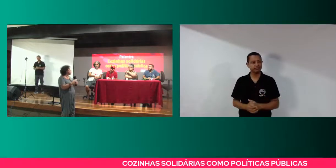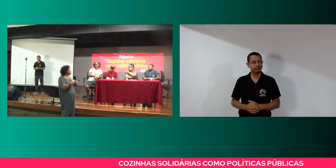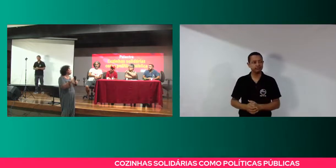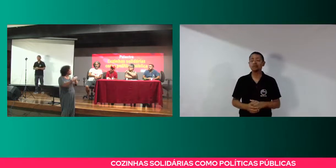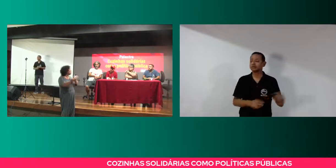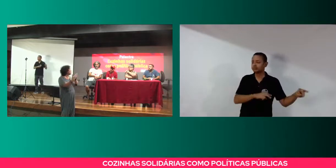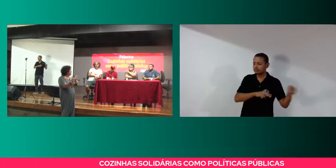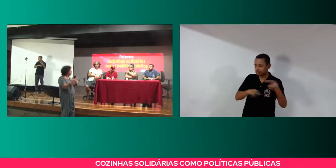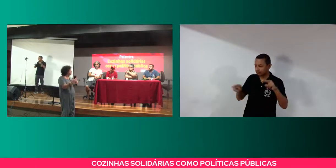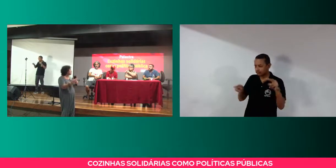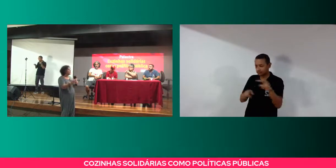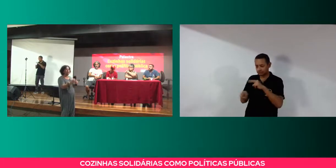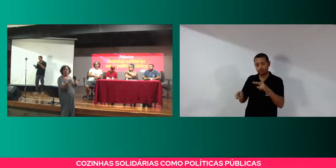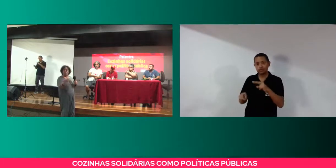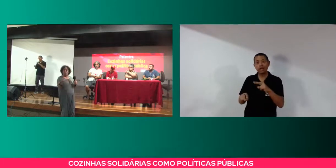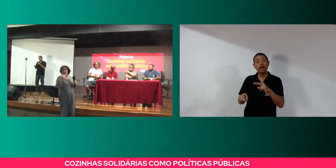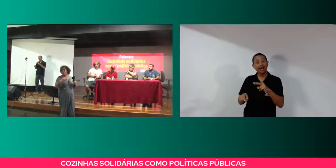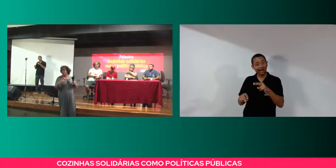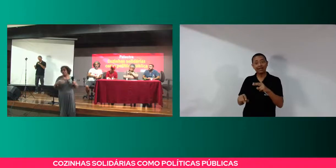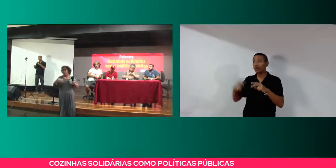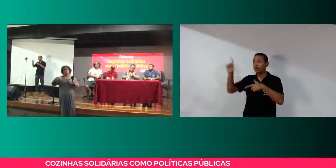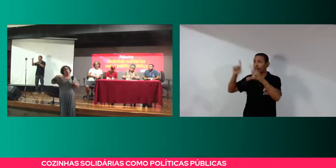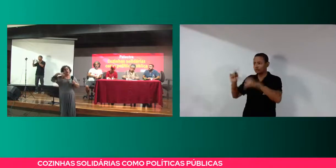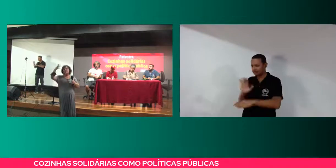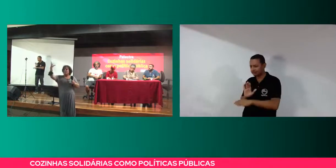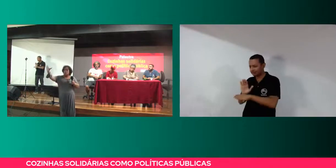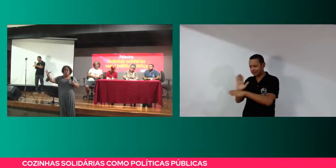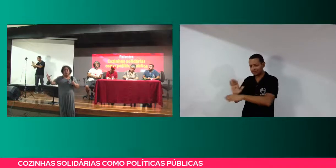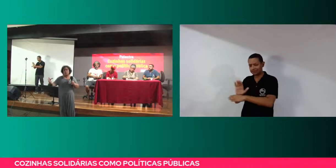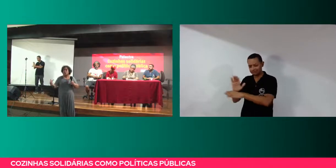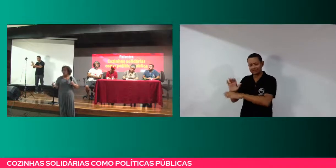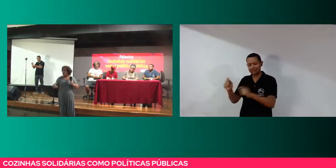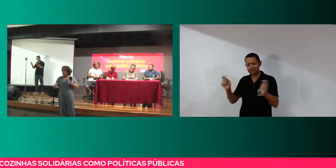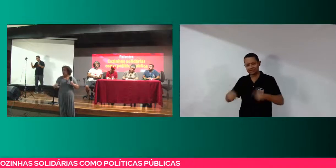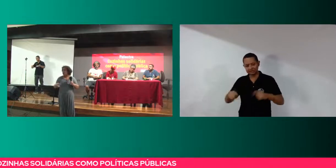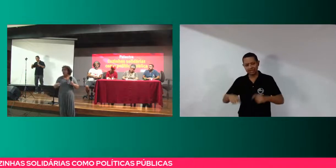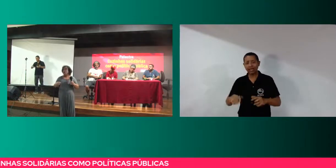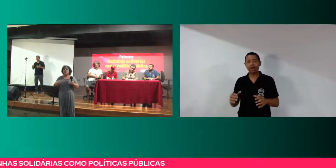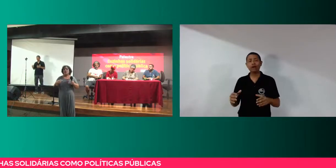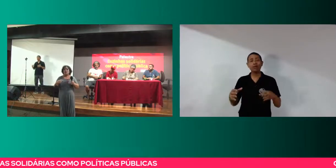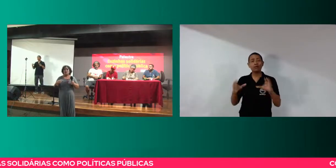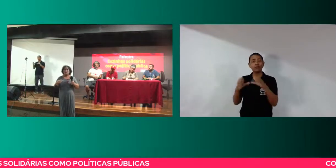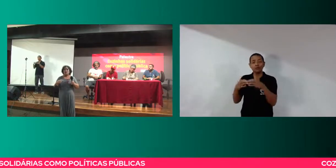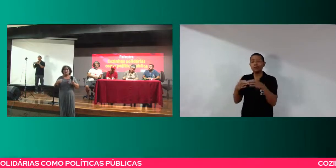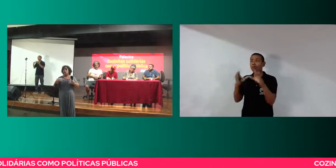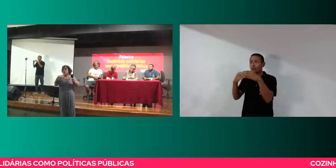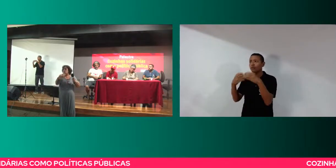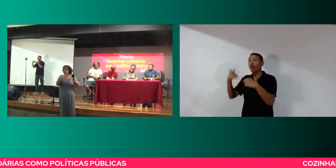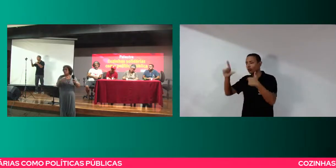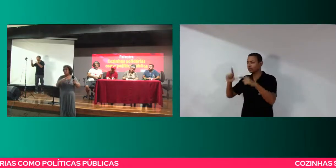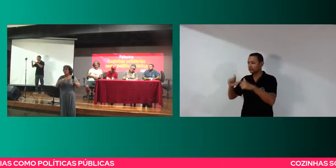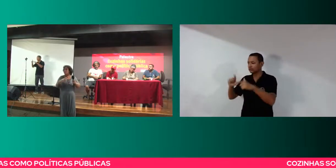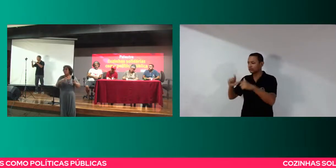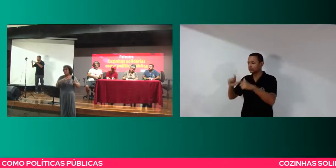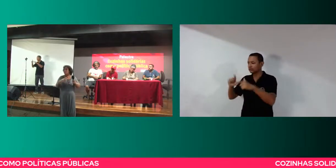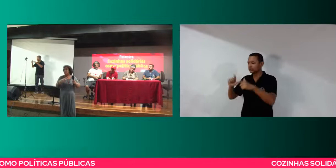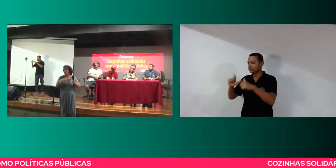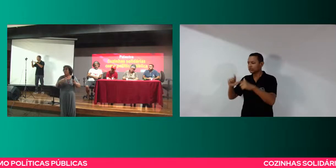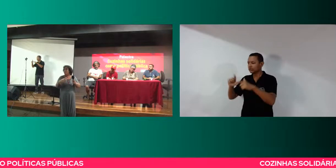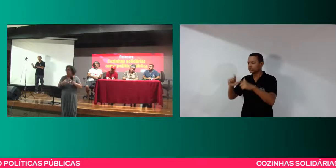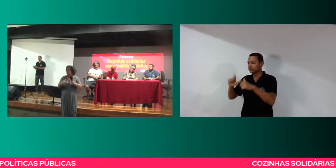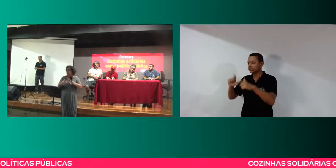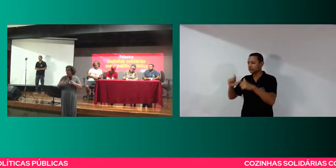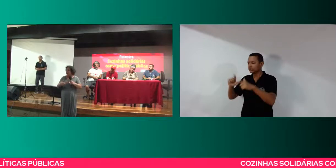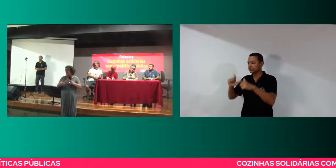e começa a ter alguns outros apoio e vieram de doação de outras outros grupos de um outro grupo se juntou para